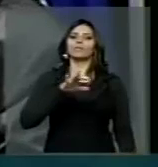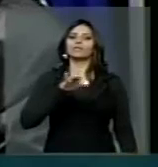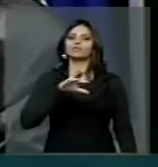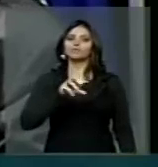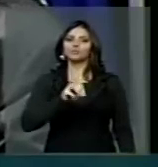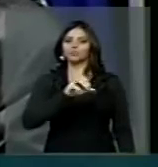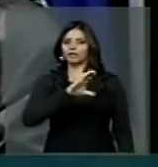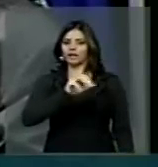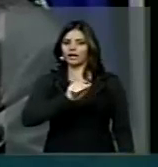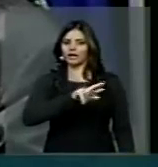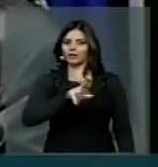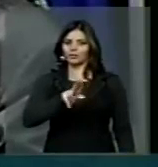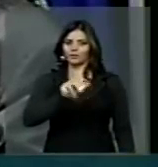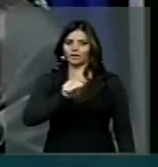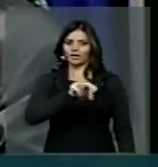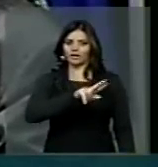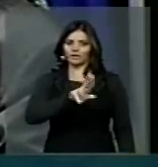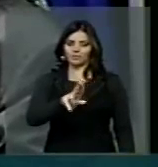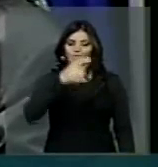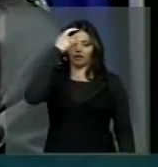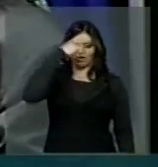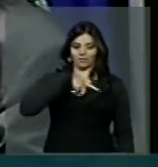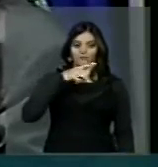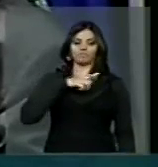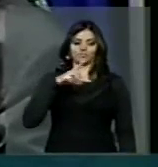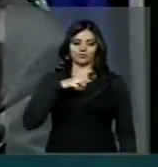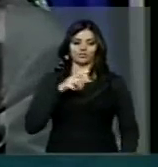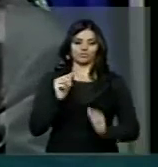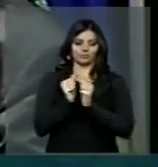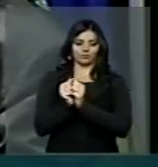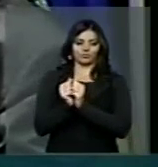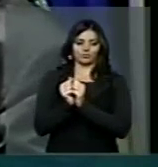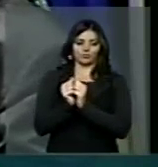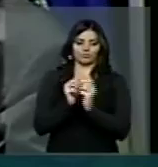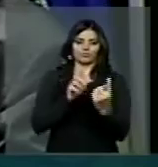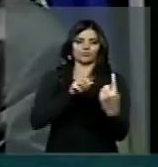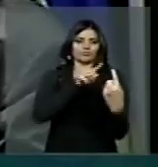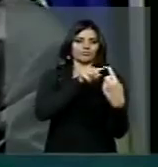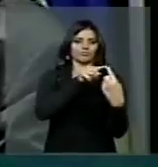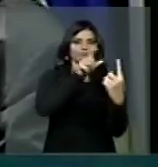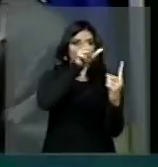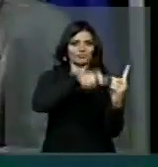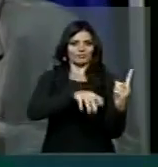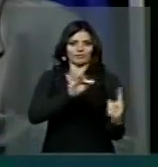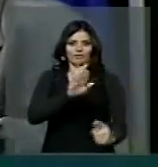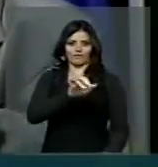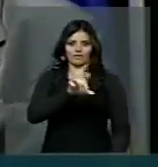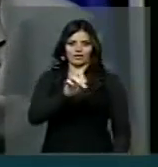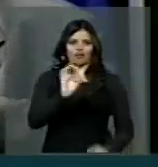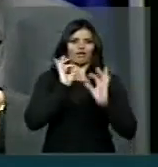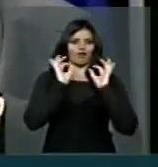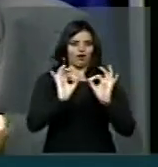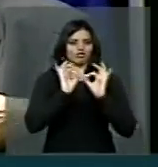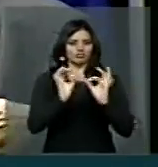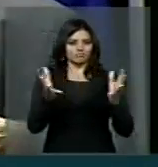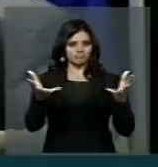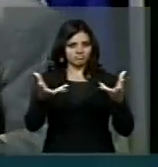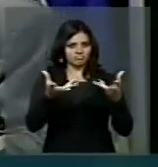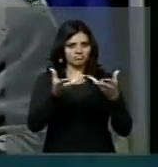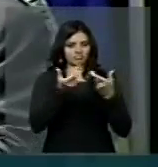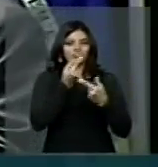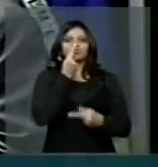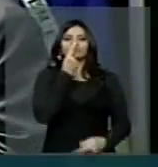Caruaru. Eu realmente tinha, com Fernando Lira, um excelente relacionamento